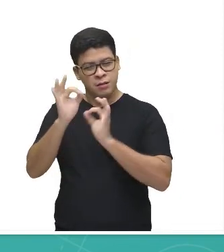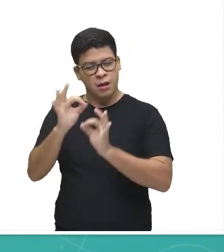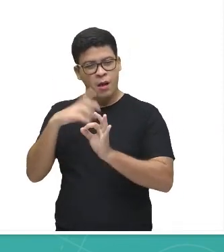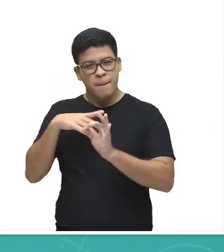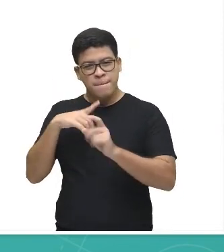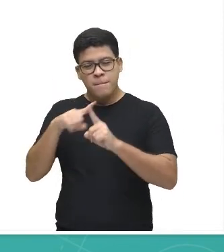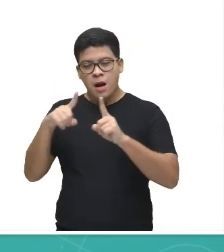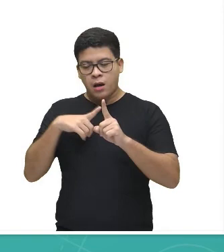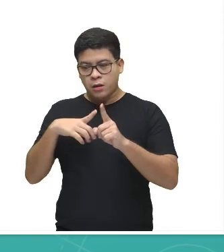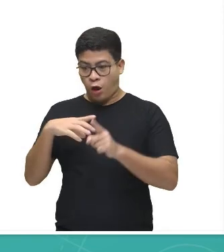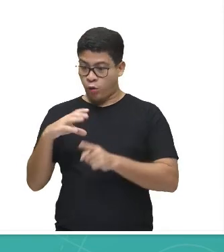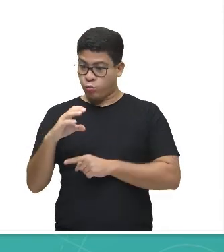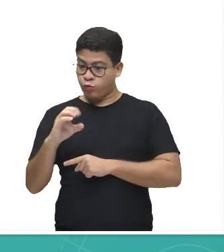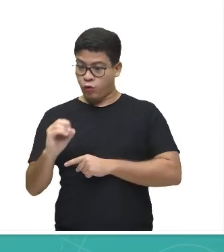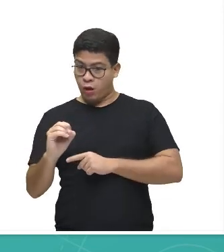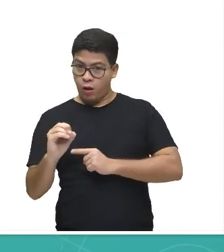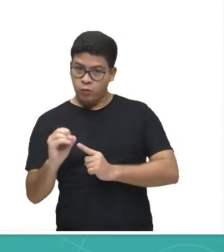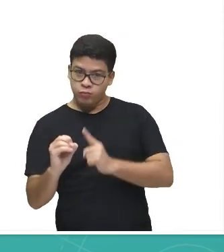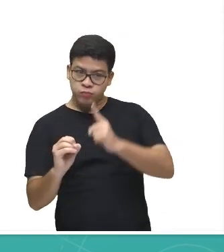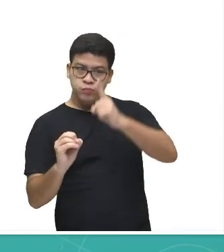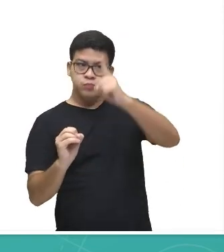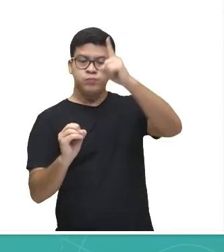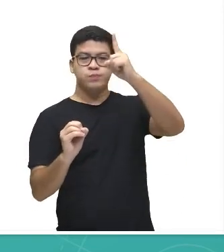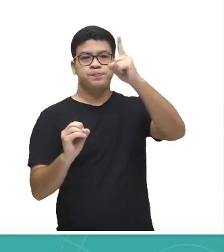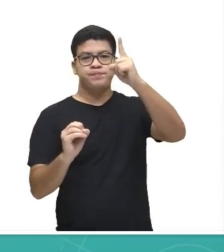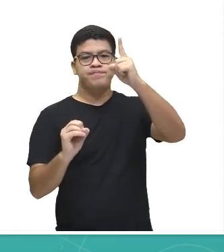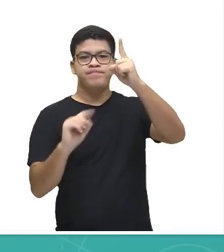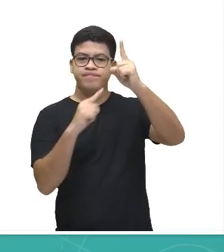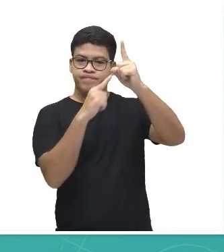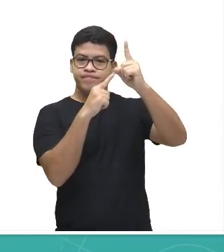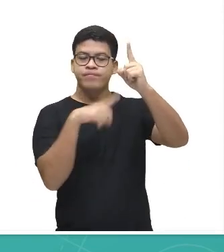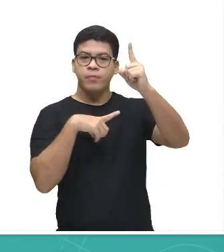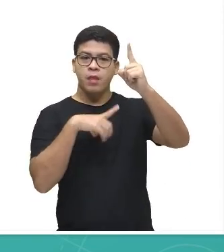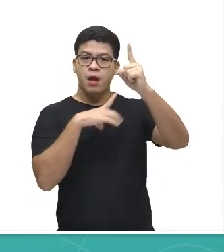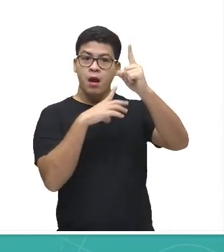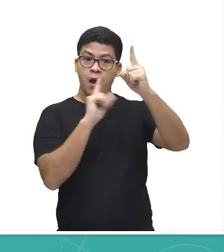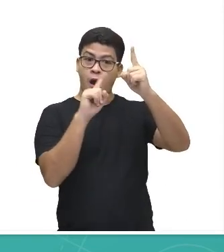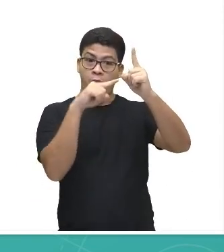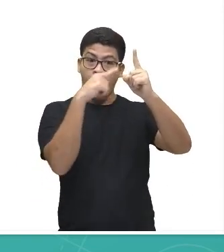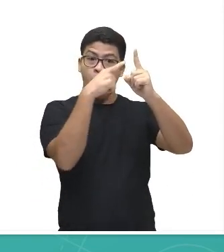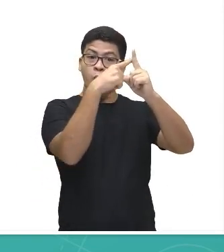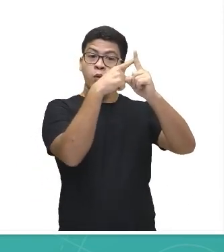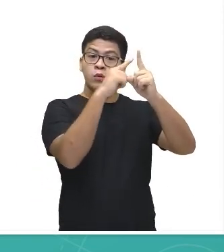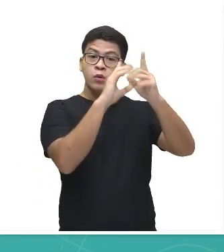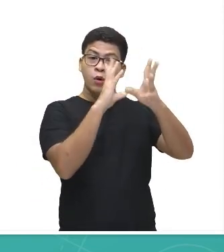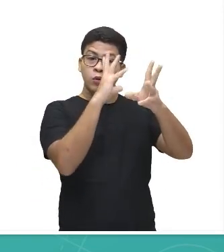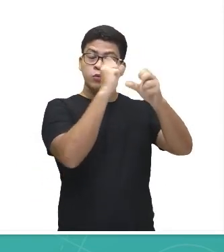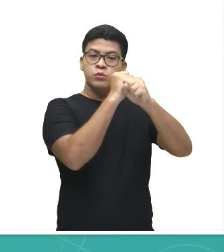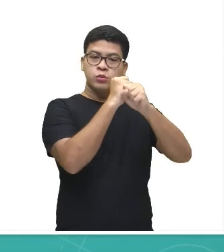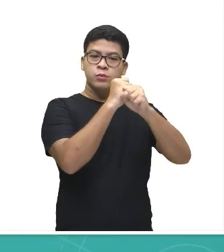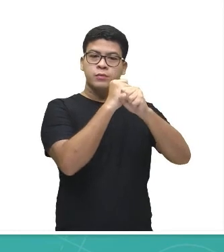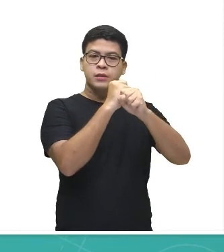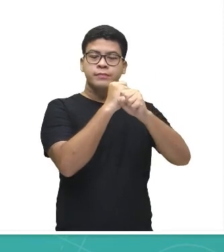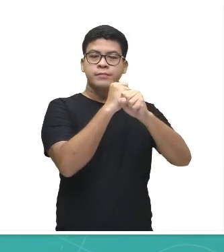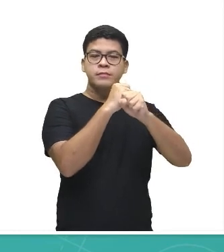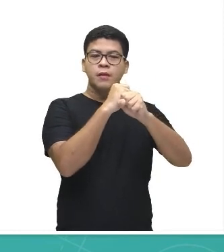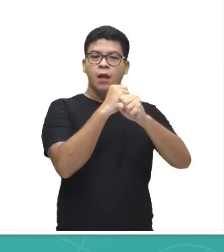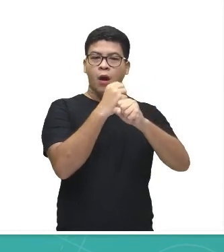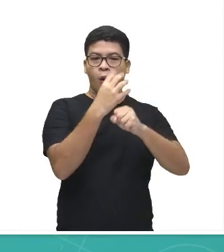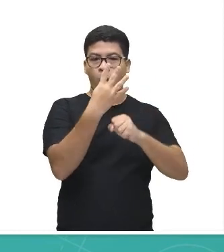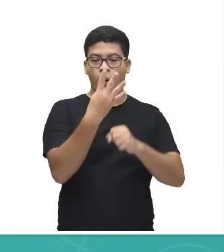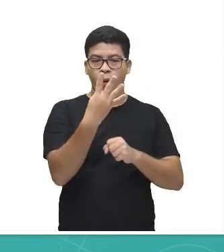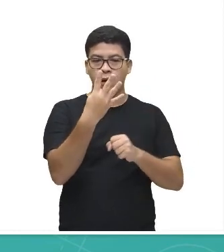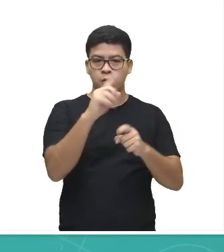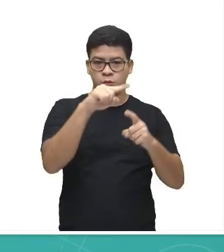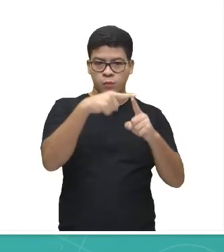fazer? Eu tenho que colocar o último número, que é o 0, tá? E o 1, ele vem aqui para cima, do 4,